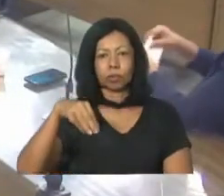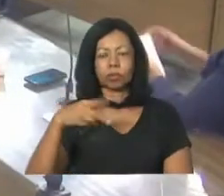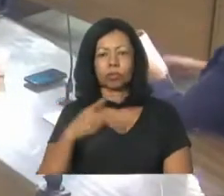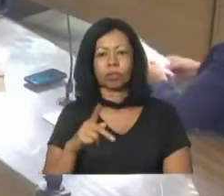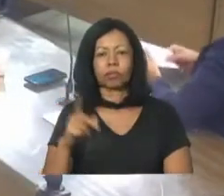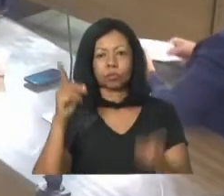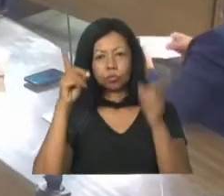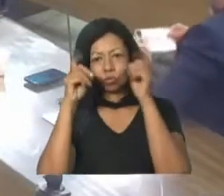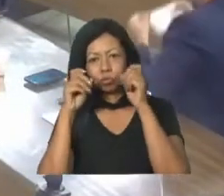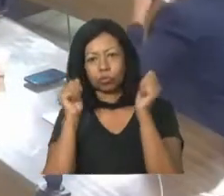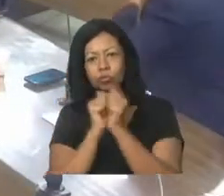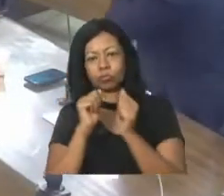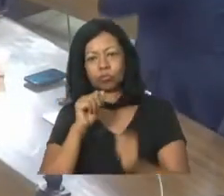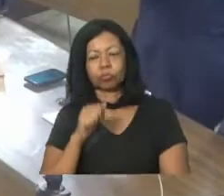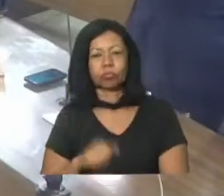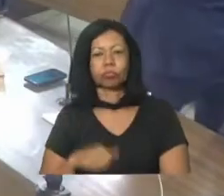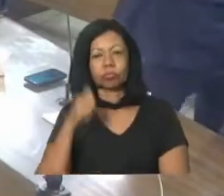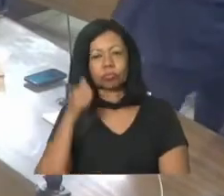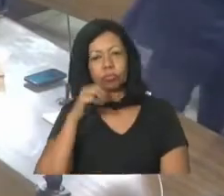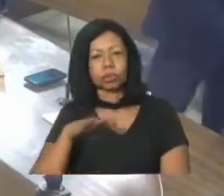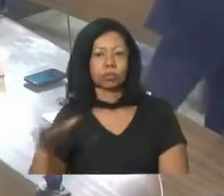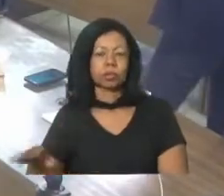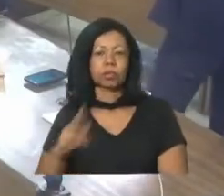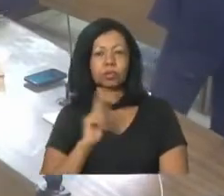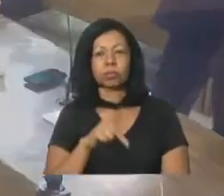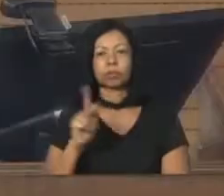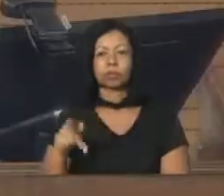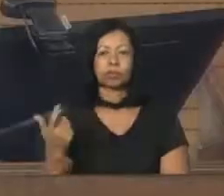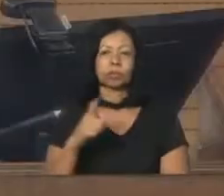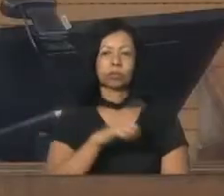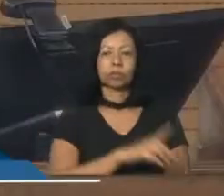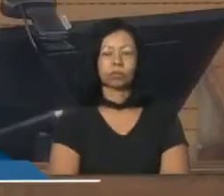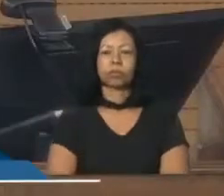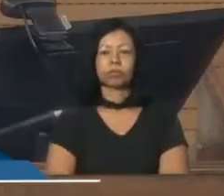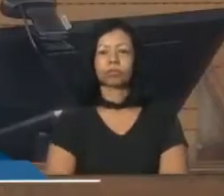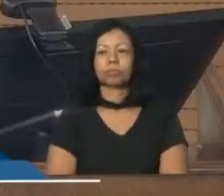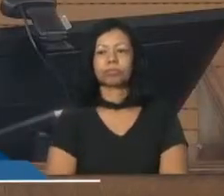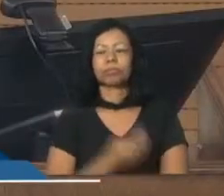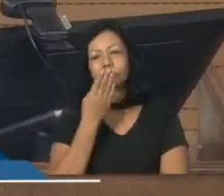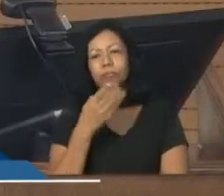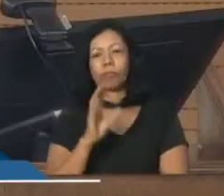podermos tirar uma foto com as meninas, professor, o Regis, todo mundo. Submeto ao